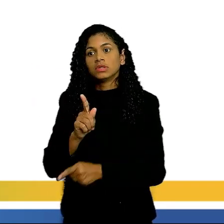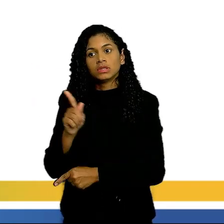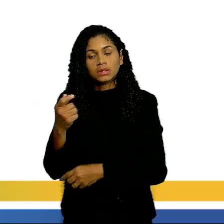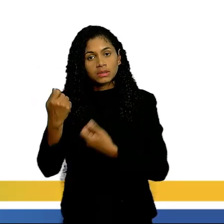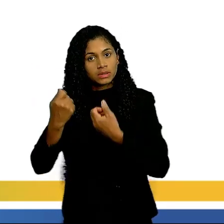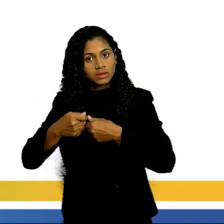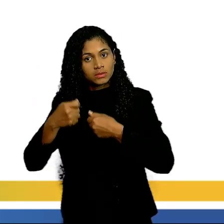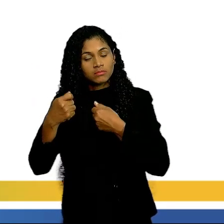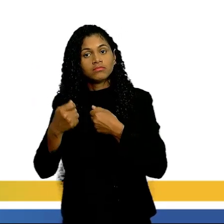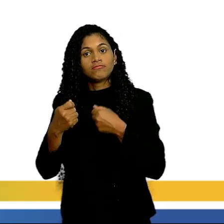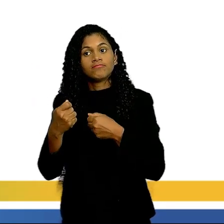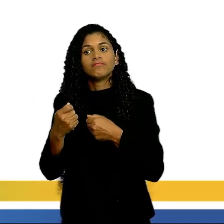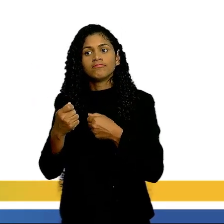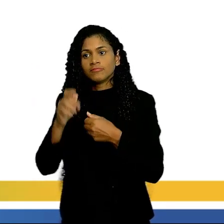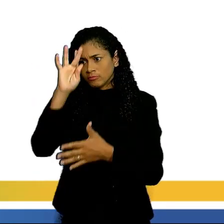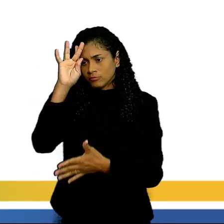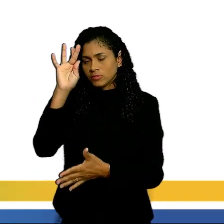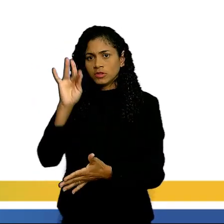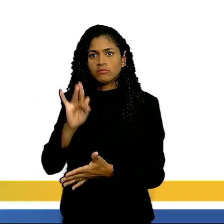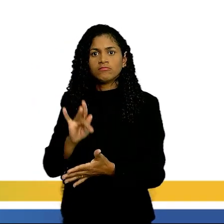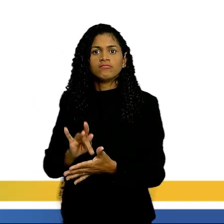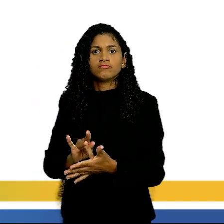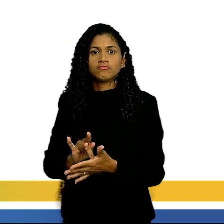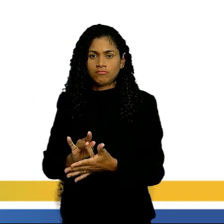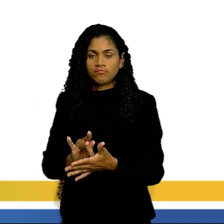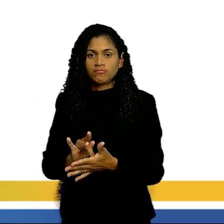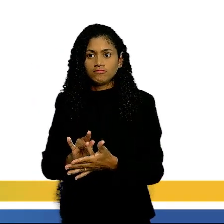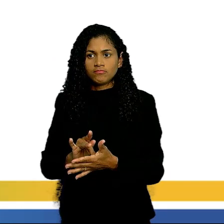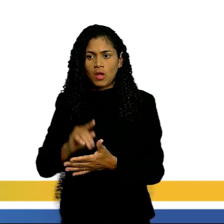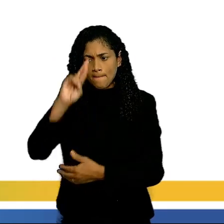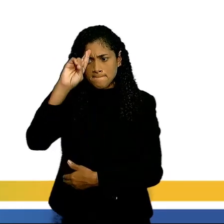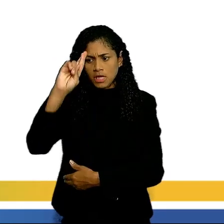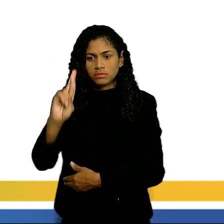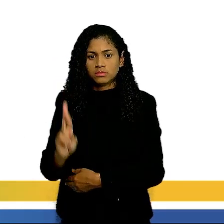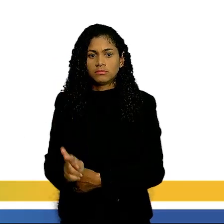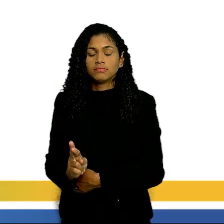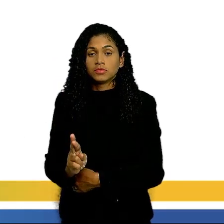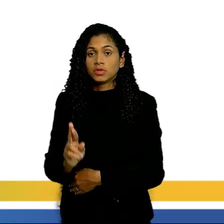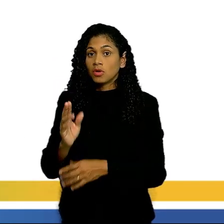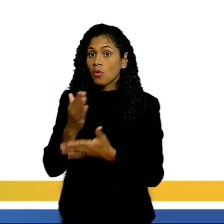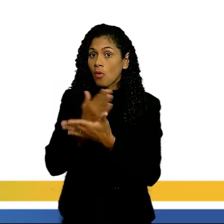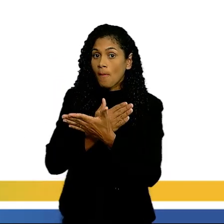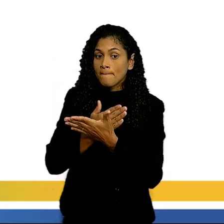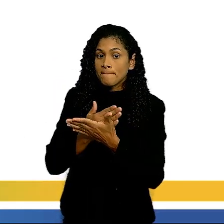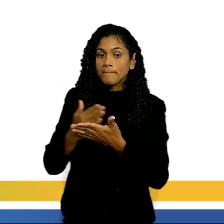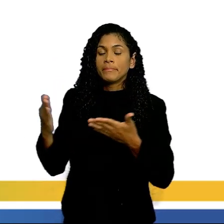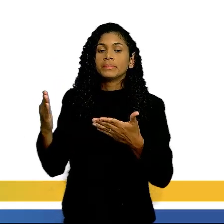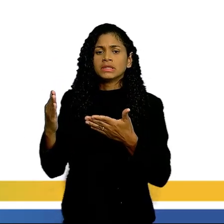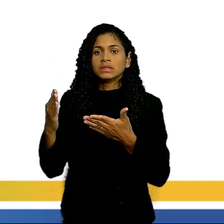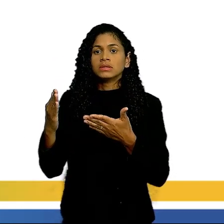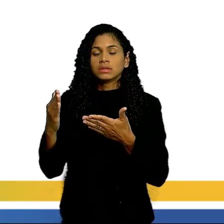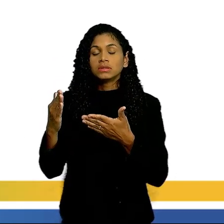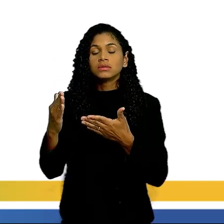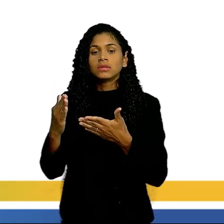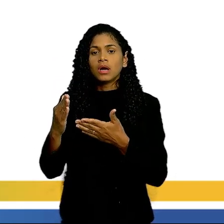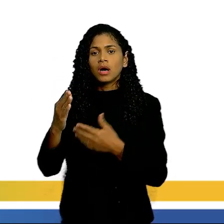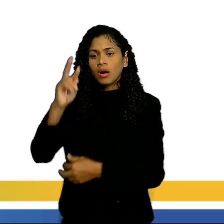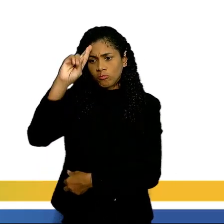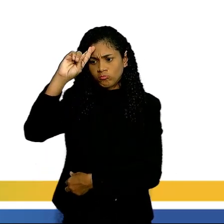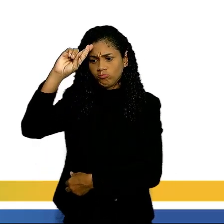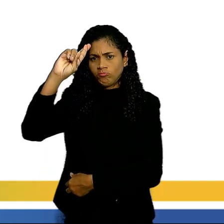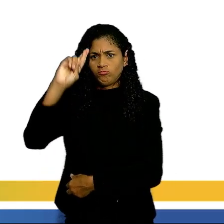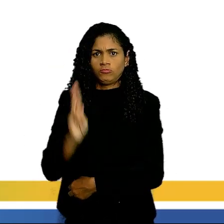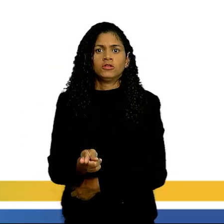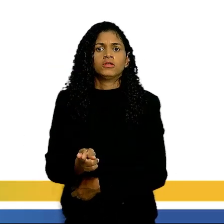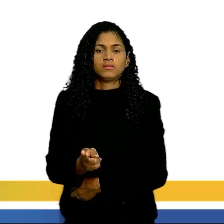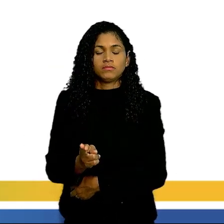drásticas e vai lançar uma Constituição chamada Constituição Polaca, né, autoritária, dando início à fase do